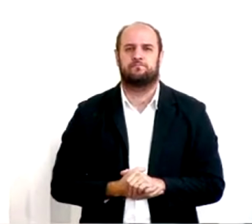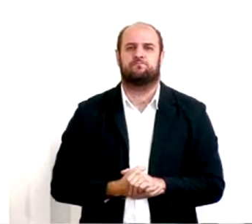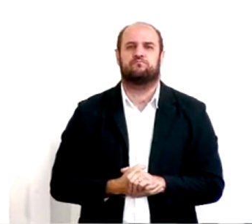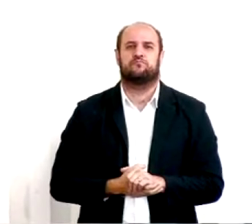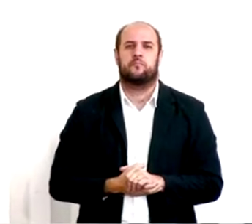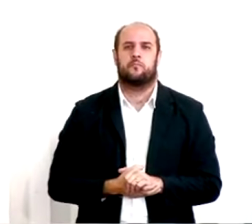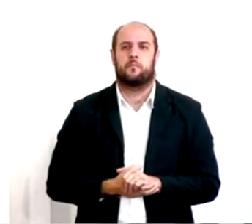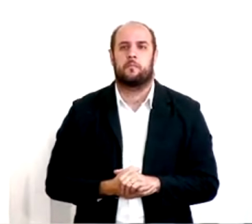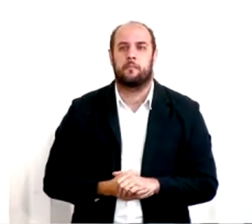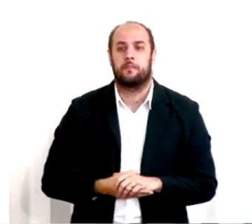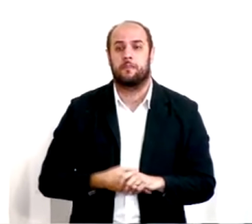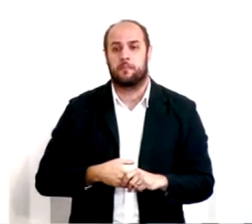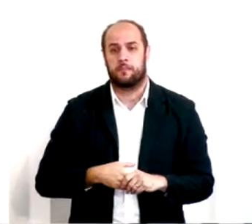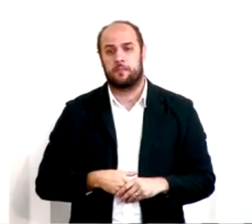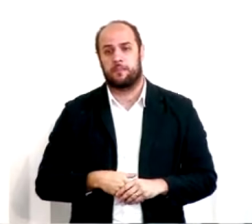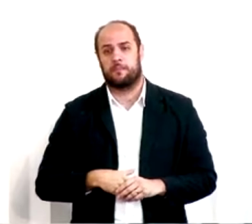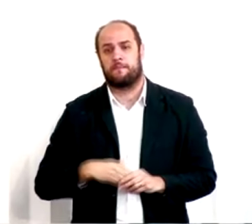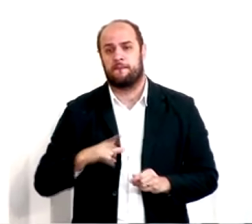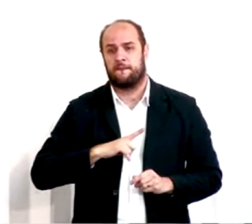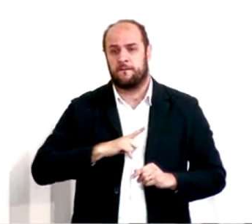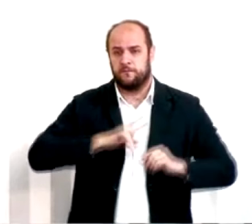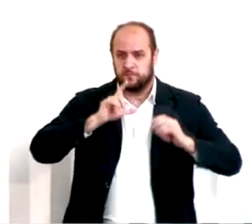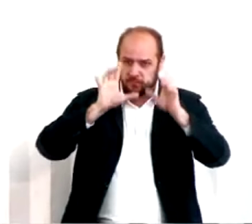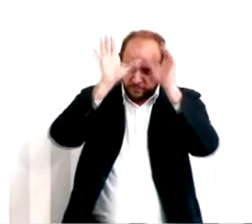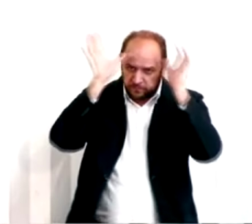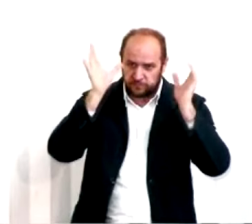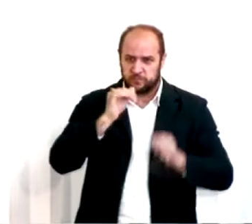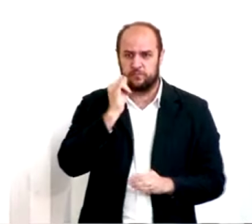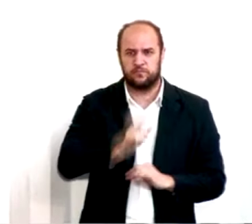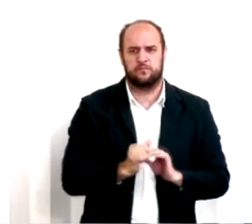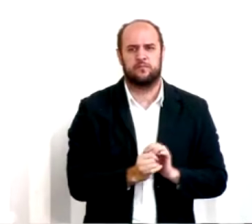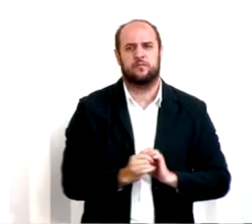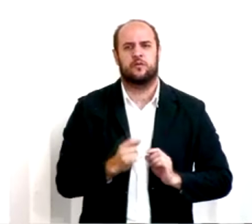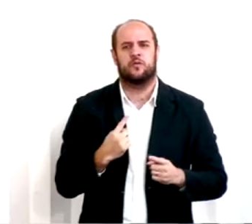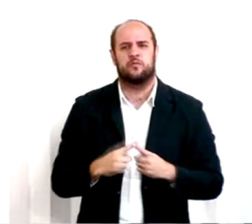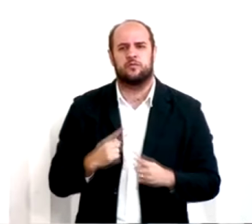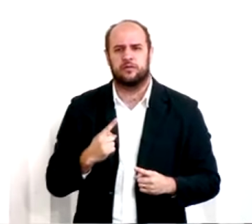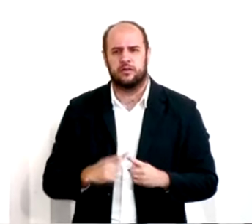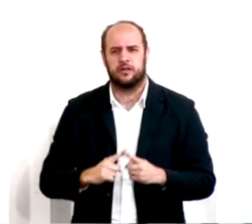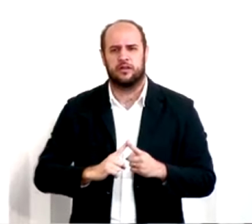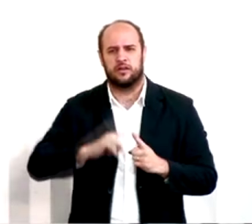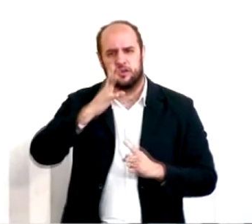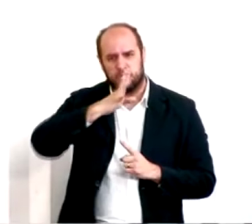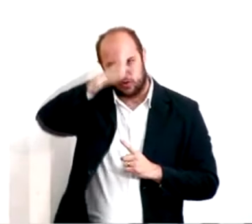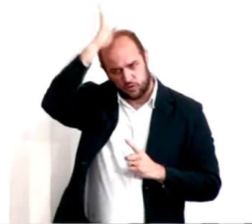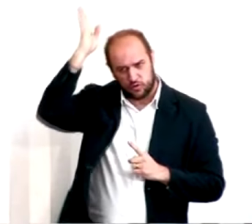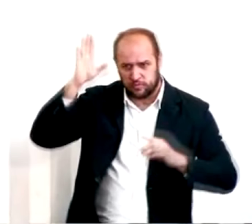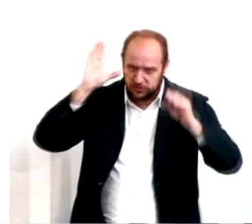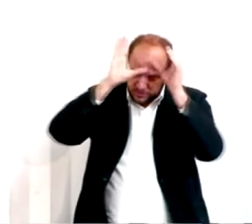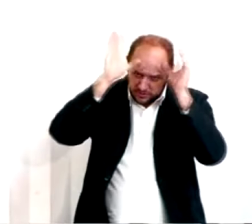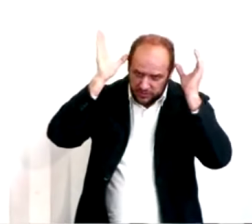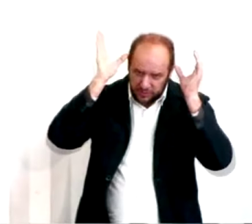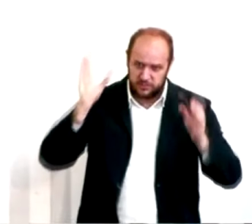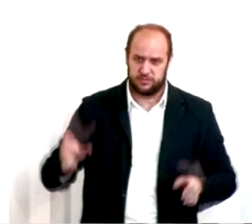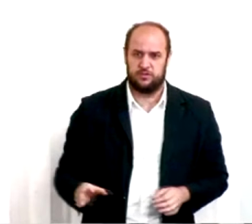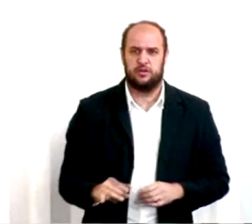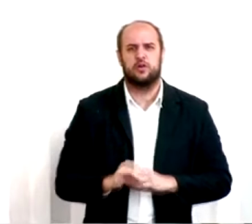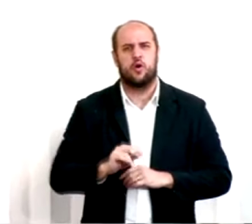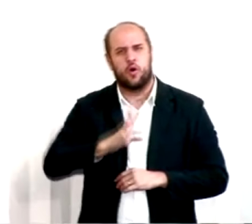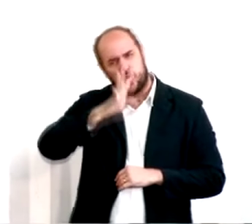e então ele era também Um Adorador porque o império romano o César para o império romano